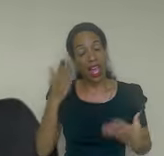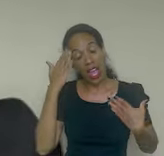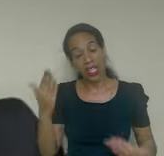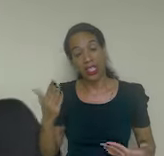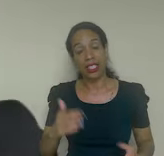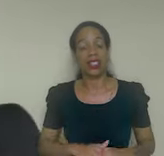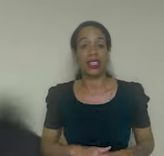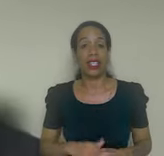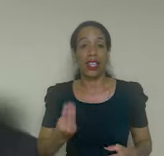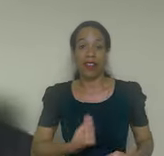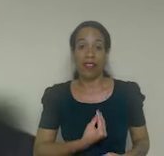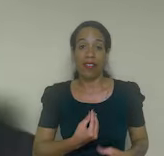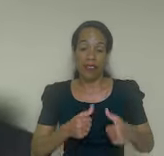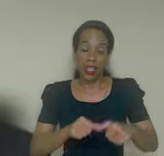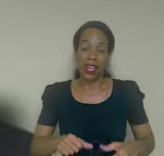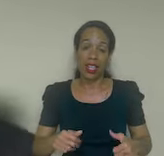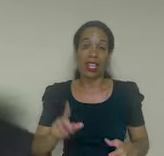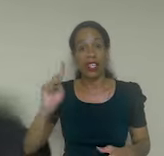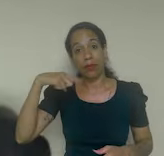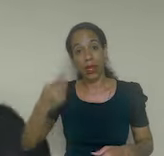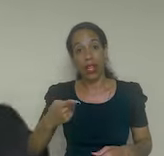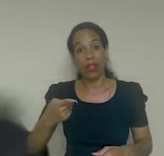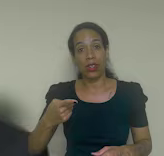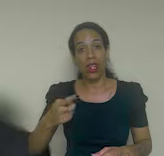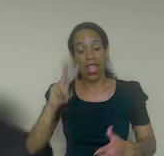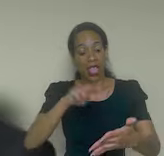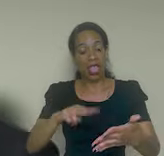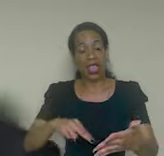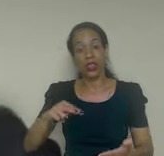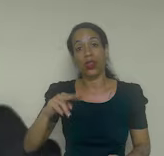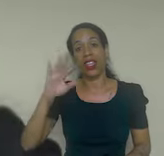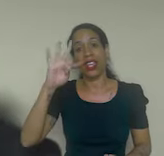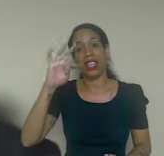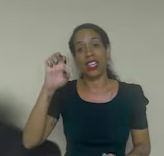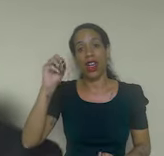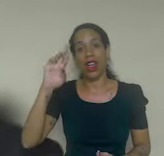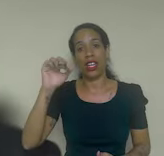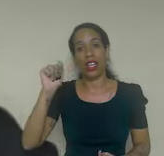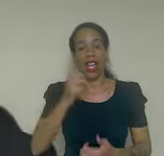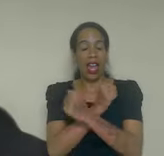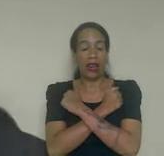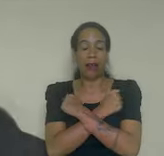eu agradeço, né, ter ficado até agora, e até o nosso próximo Leituras Teóricas. Um grande abraço.